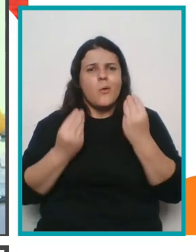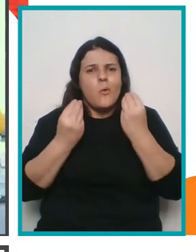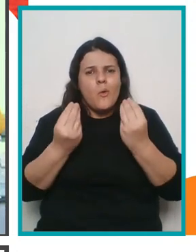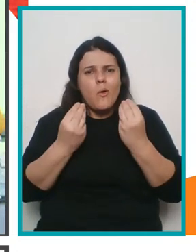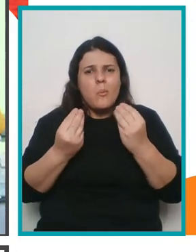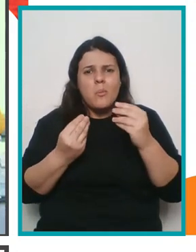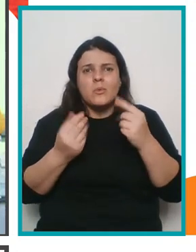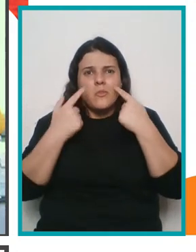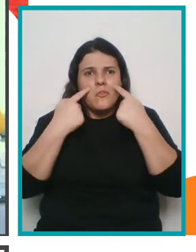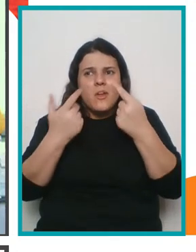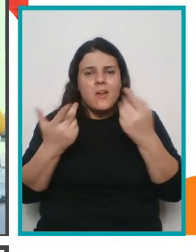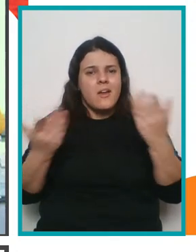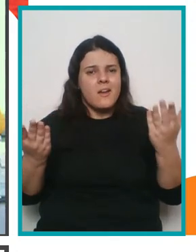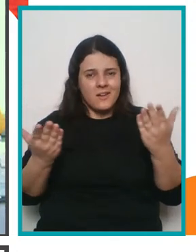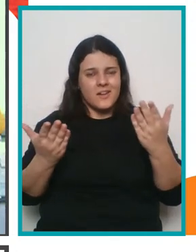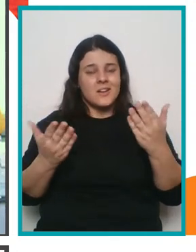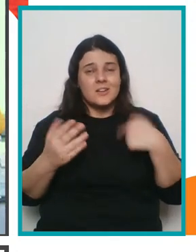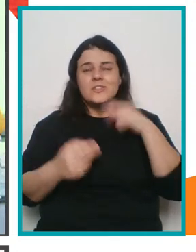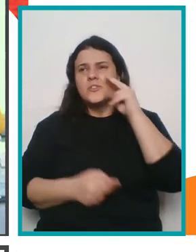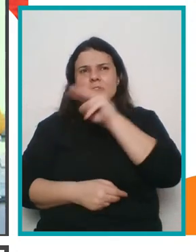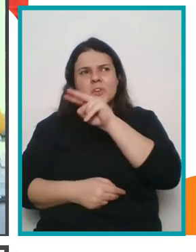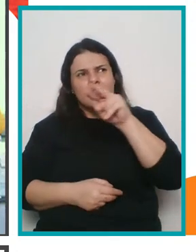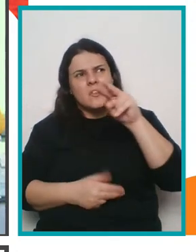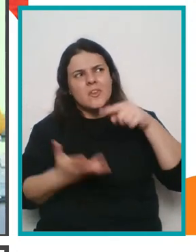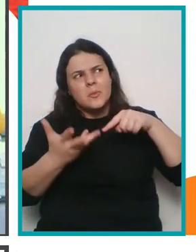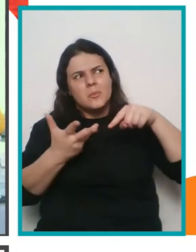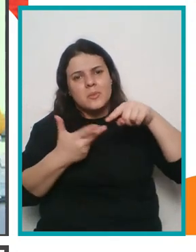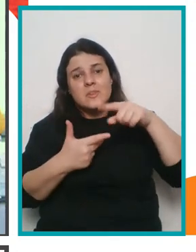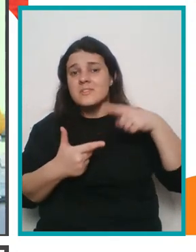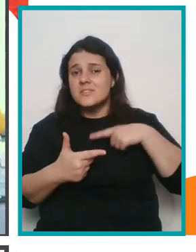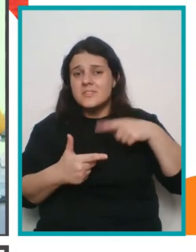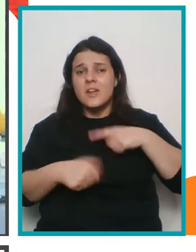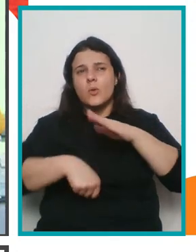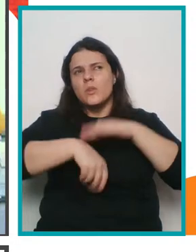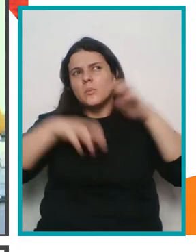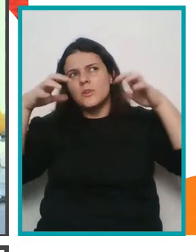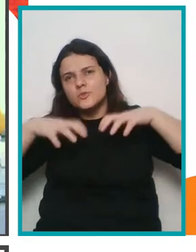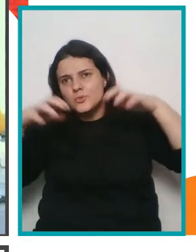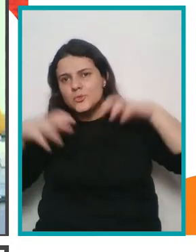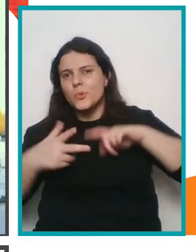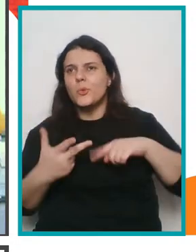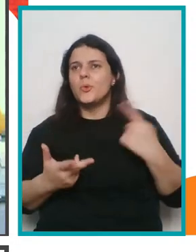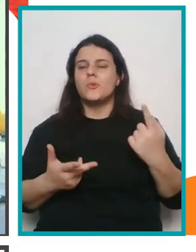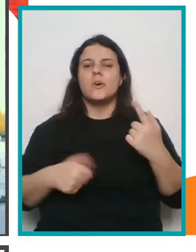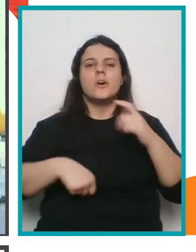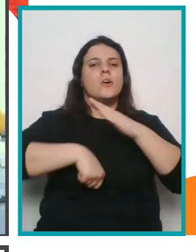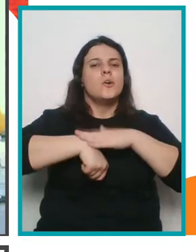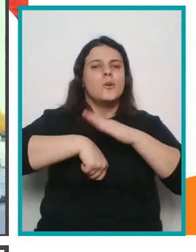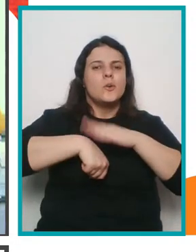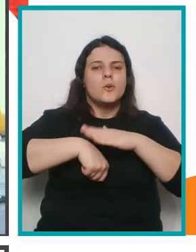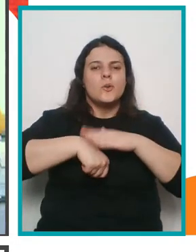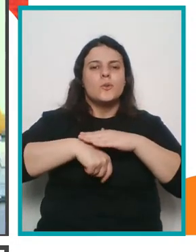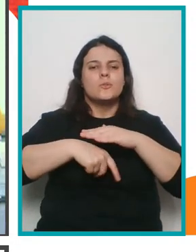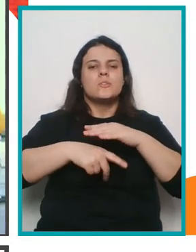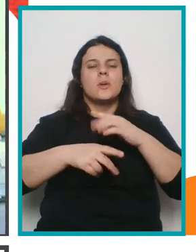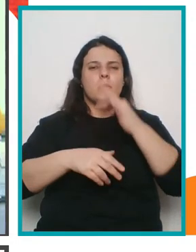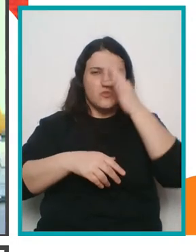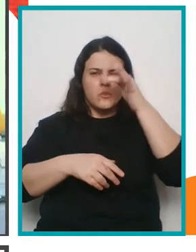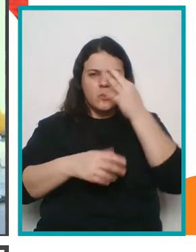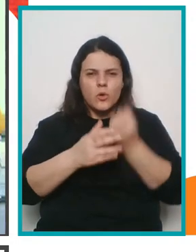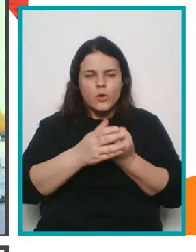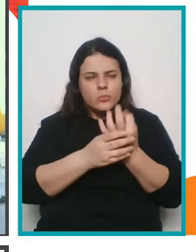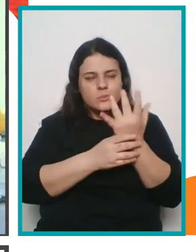a gente vai percebendo assim, cada um desses detalhes, o quanto a crise climática